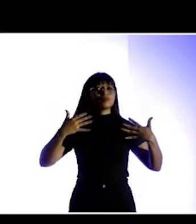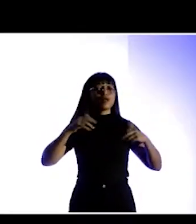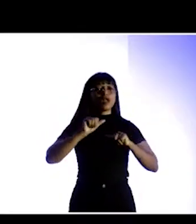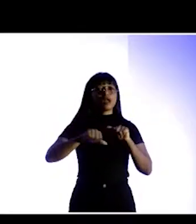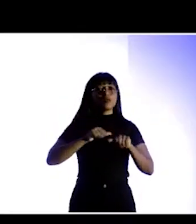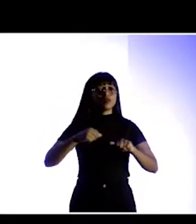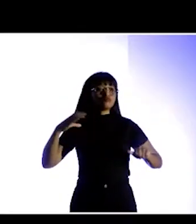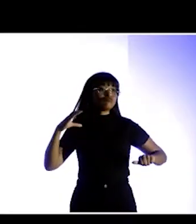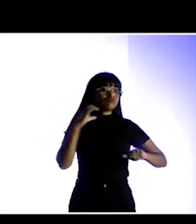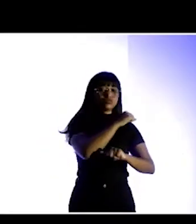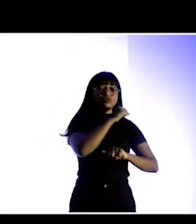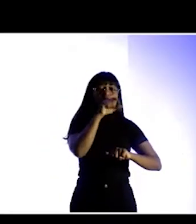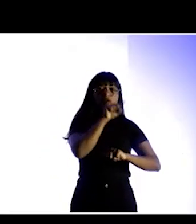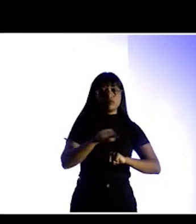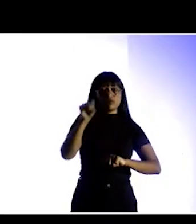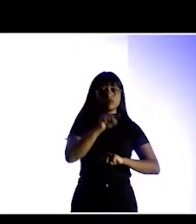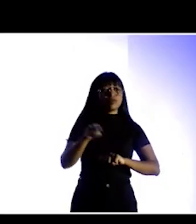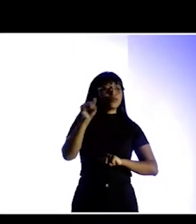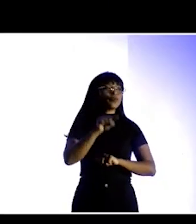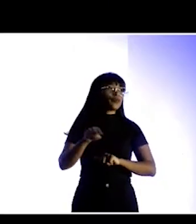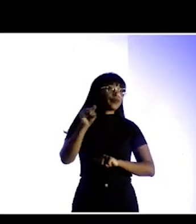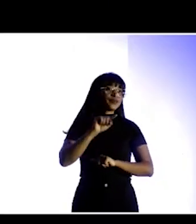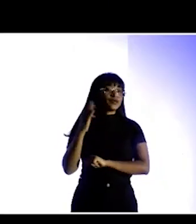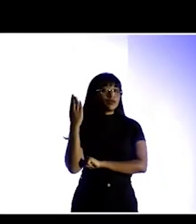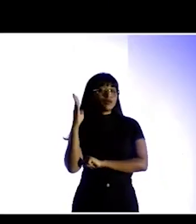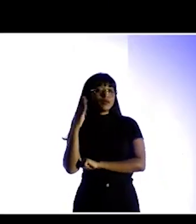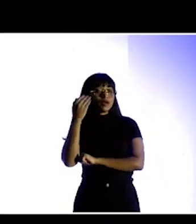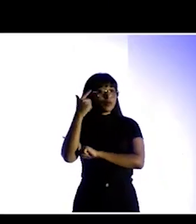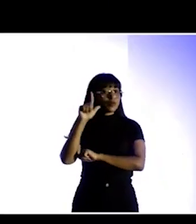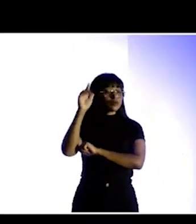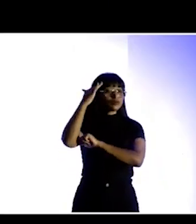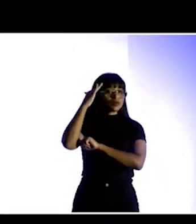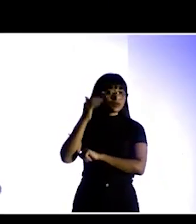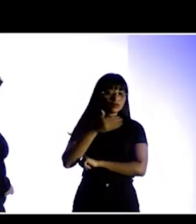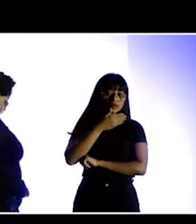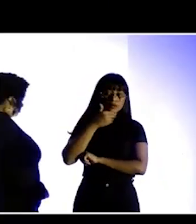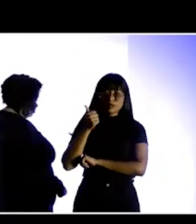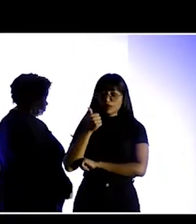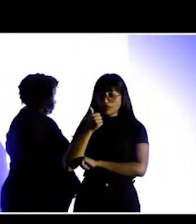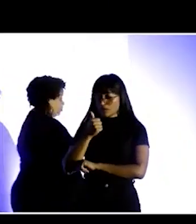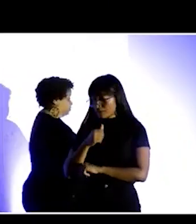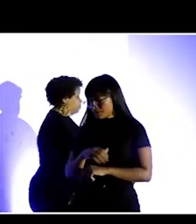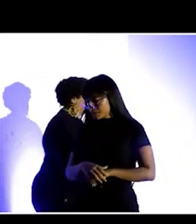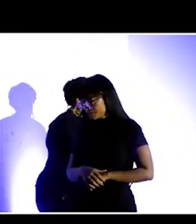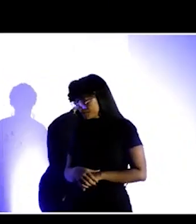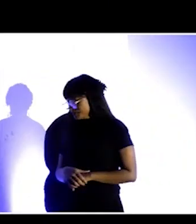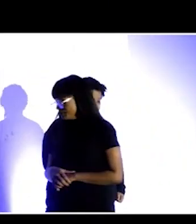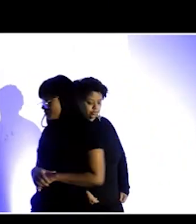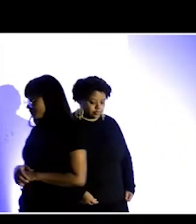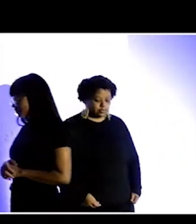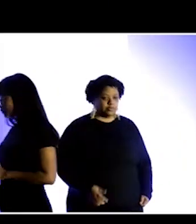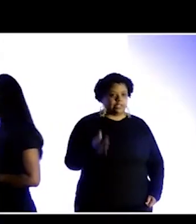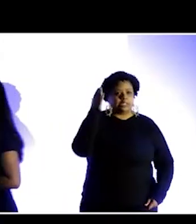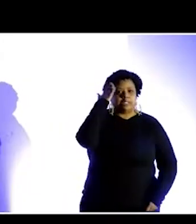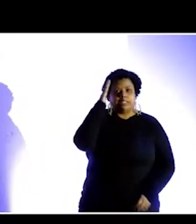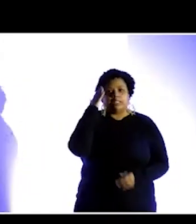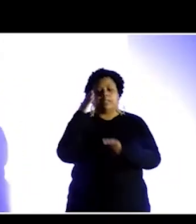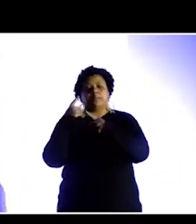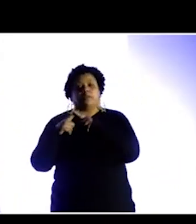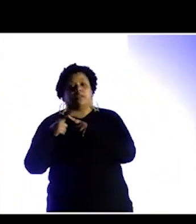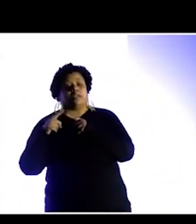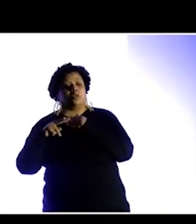hidrológico. E para entender melhor uma das consequências dessa desaceleração, a gente